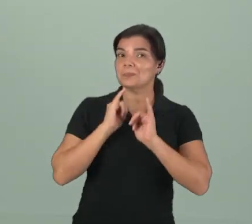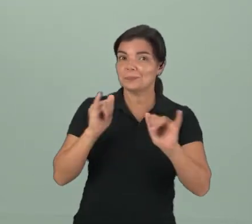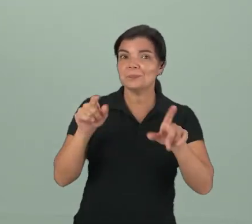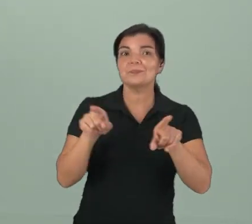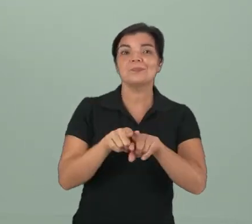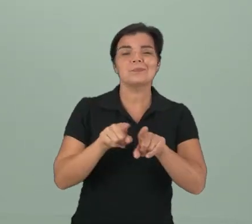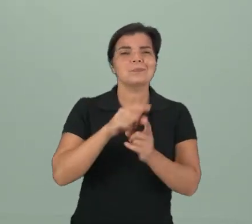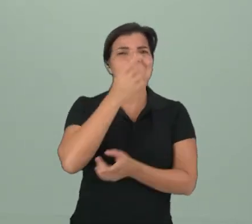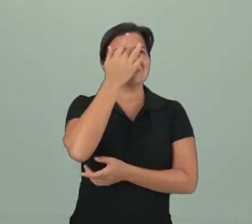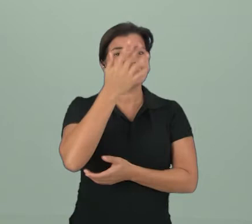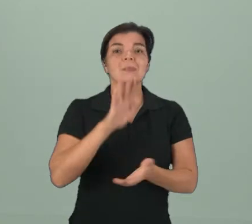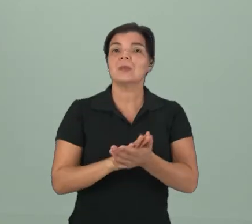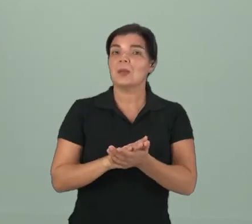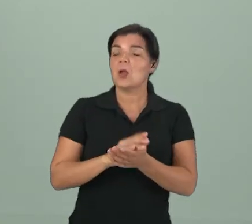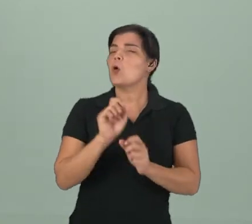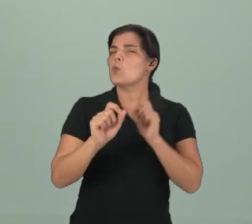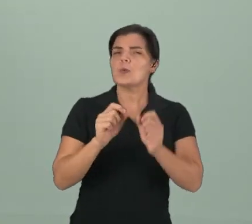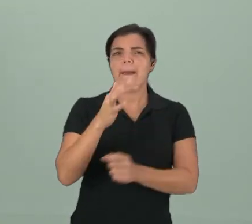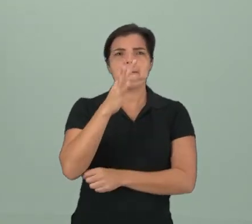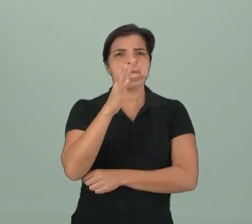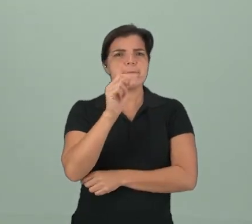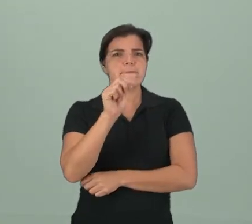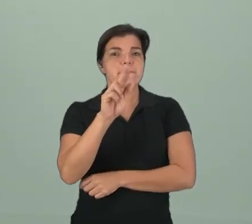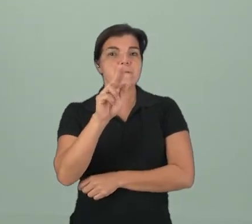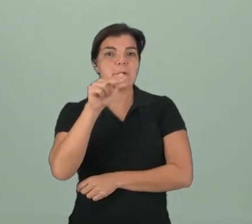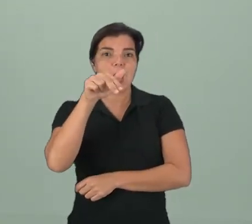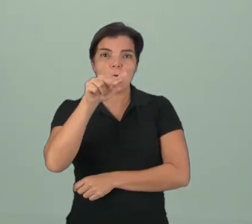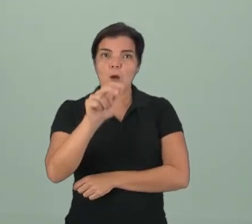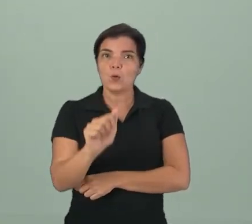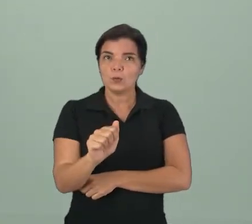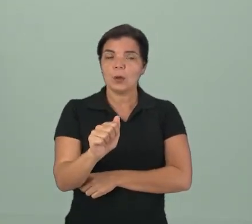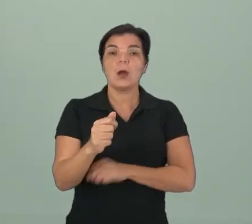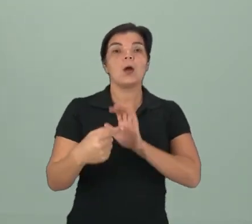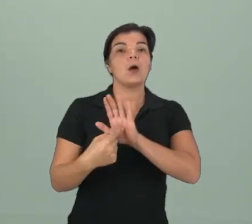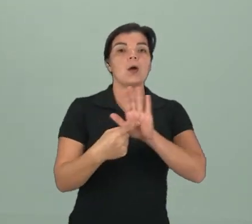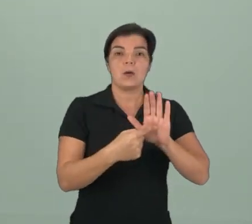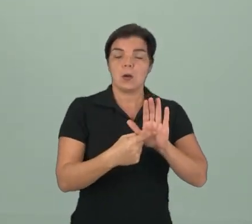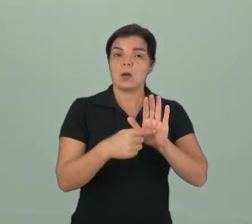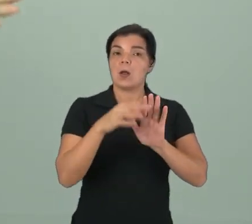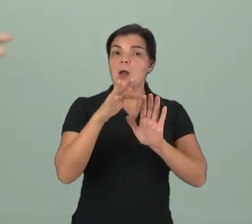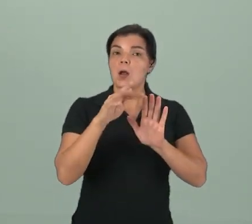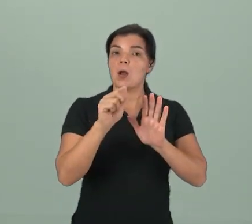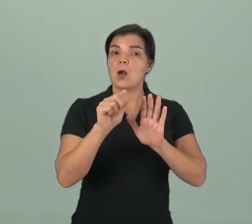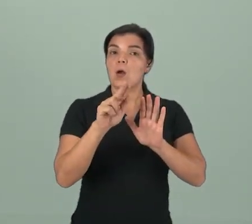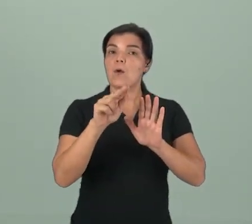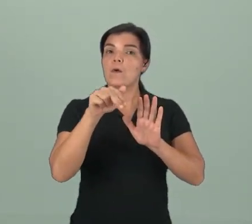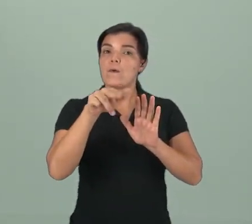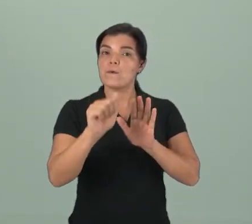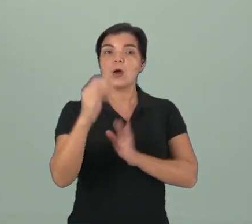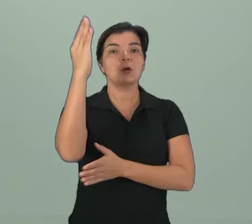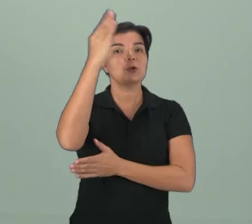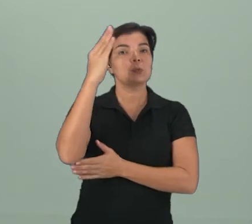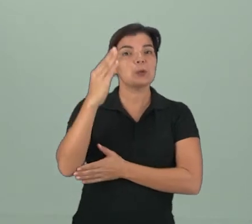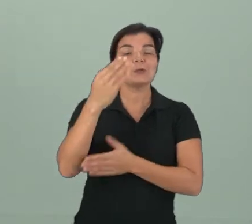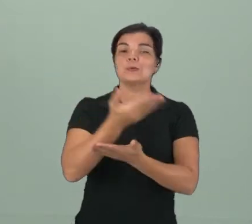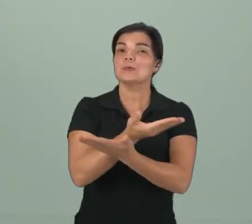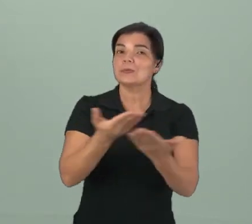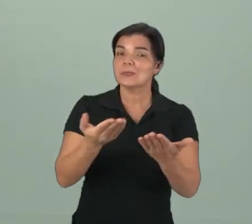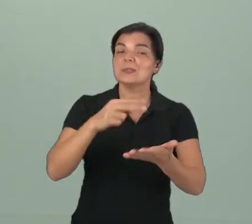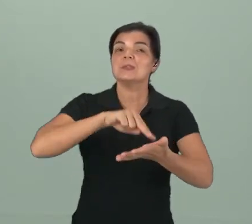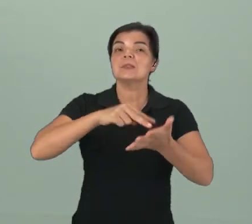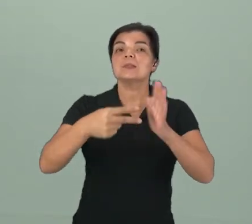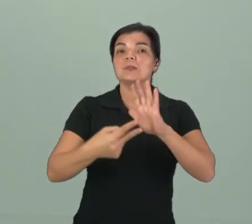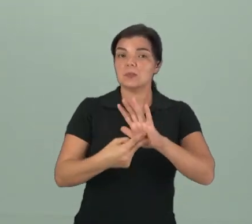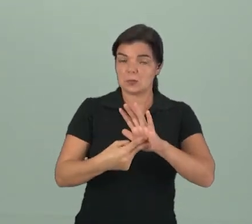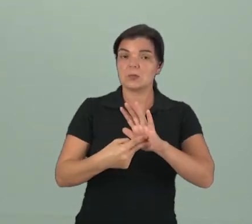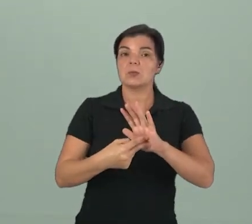é fauna. Isso mesmo, se você ouvir falar, agora vamos apresentar a fauna do Brasil a vocês, por exemplo, estaria